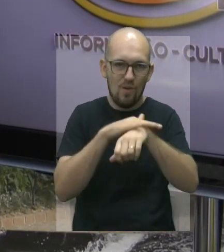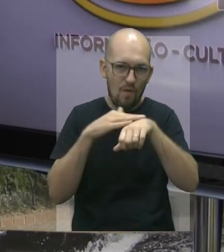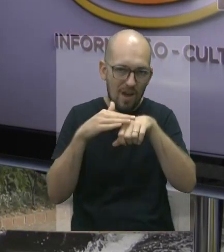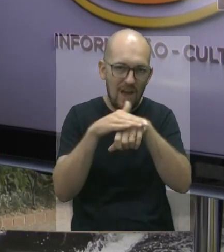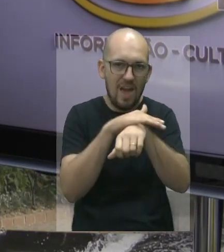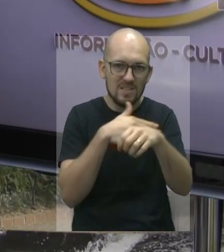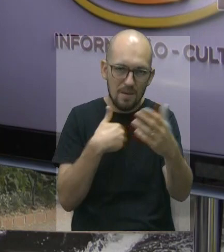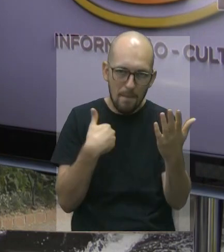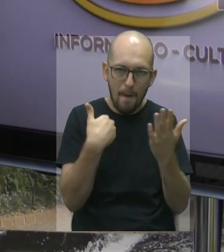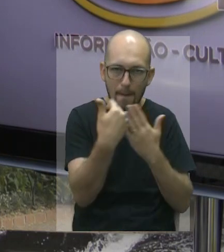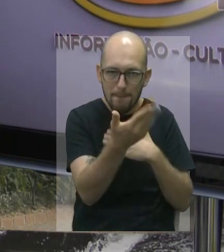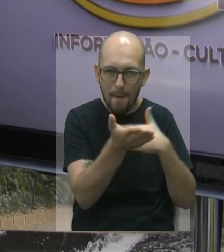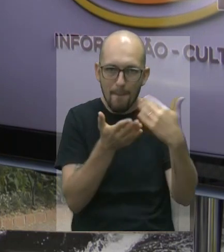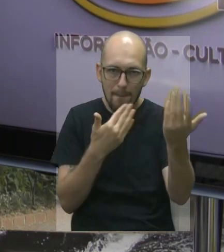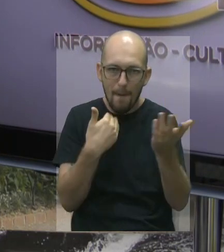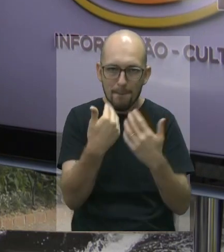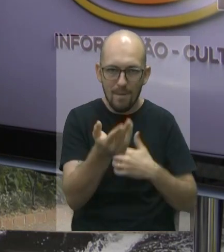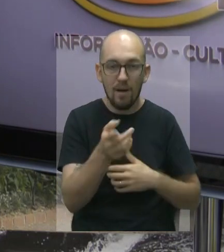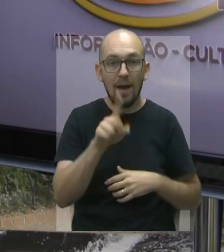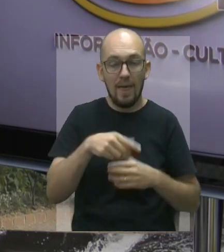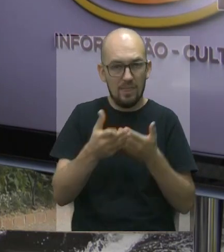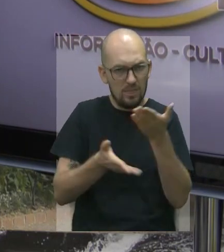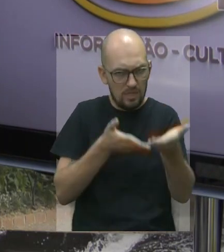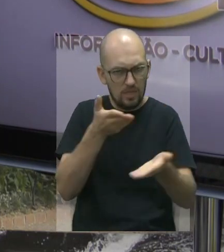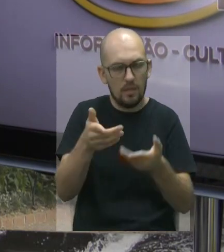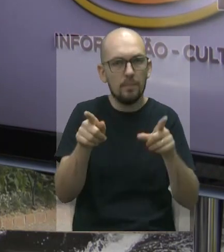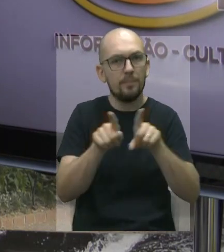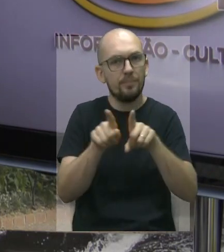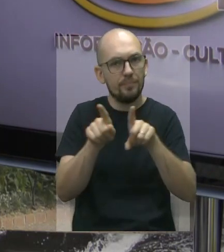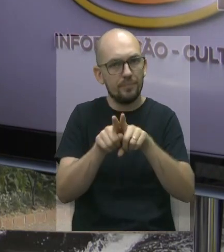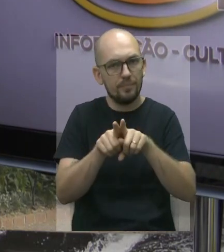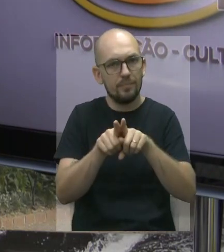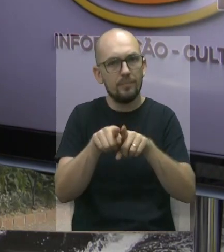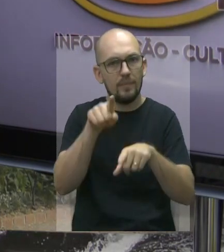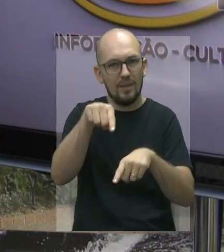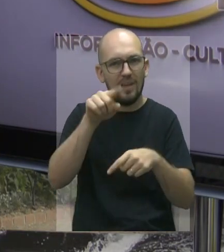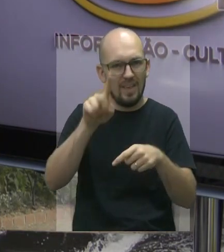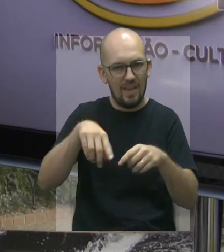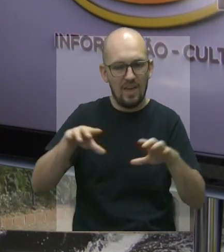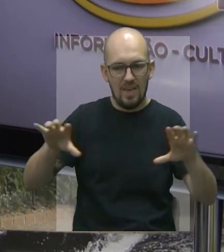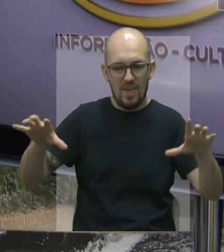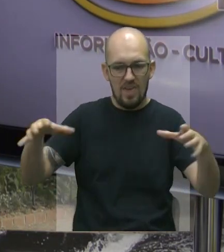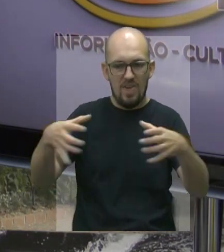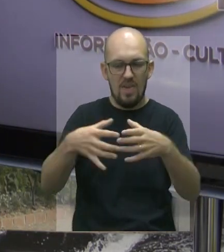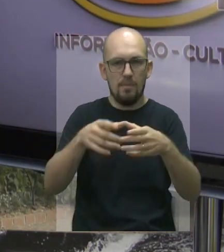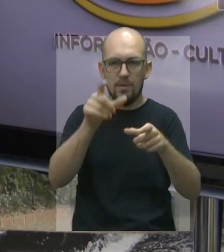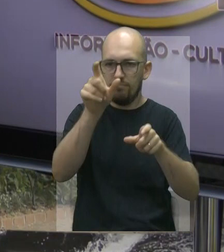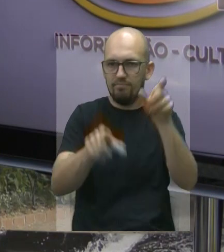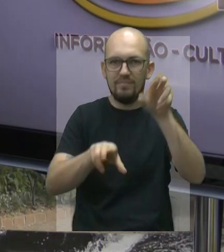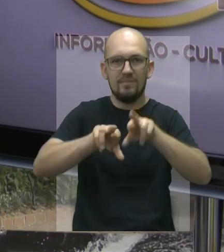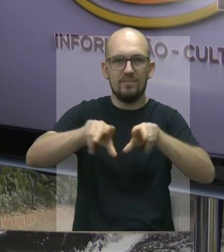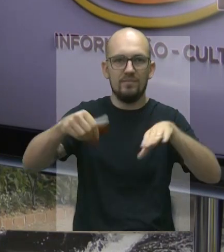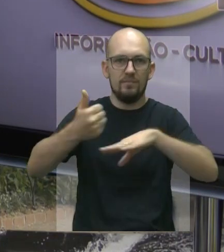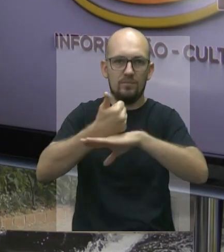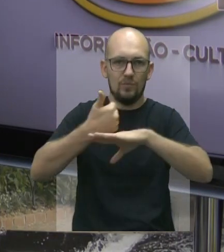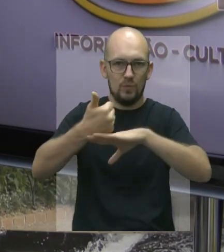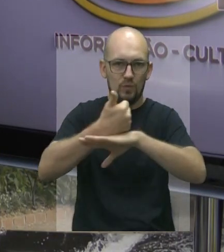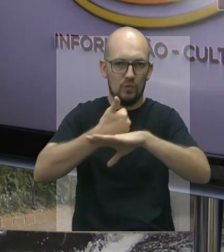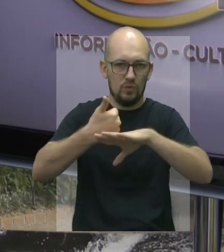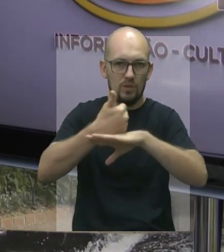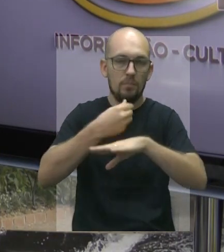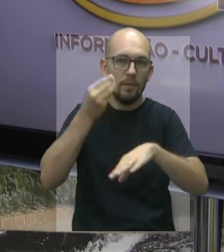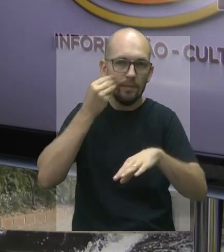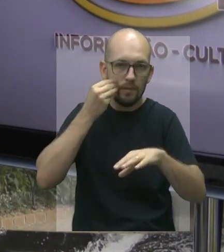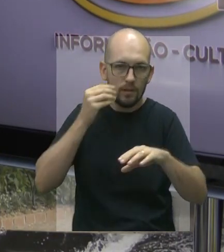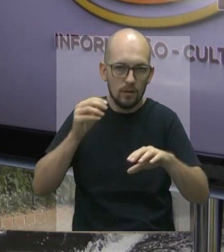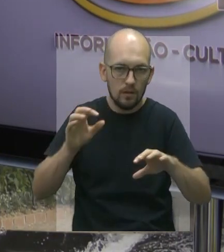tentar reverter essa situação. O tratamento, ele também é feito em uma equipe multidisciplinar para ter uma melhor assertividade,